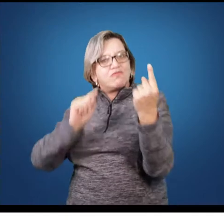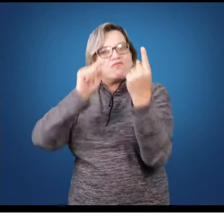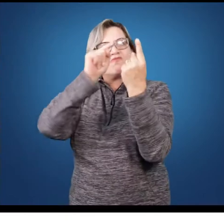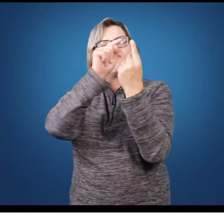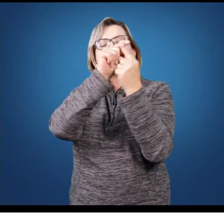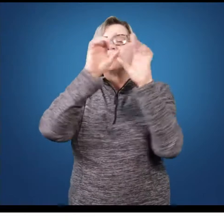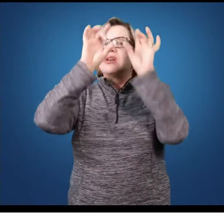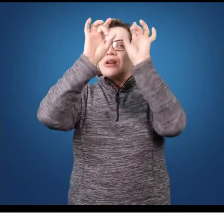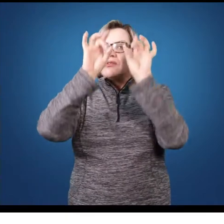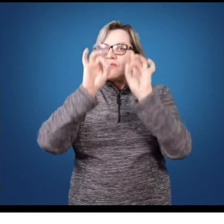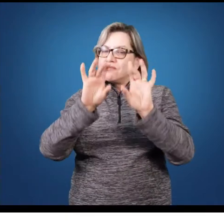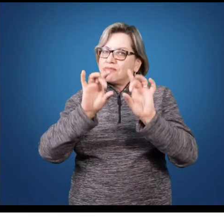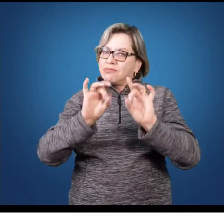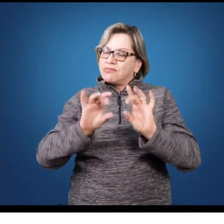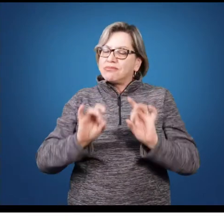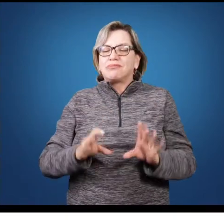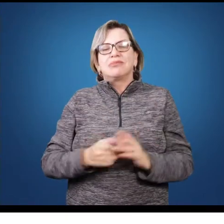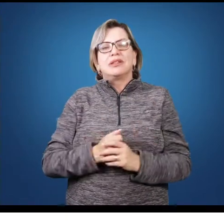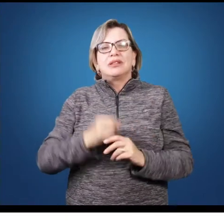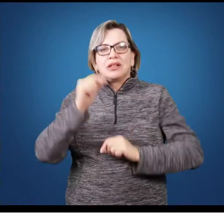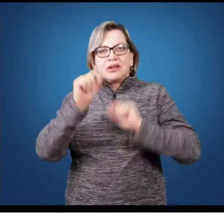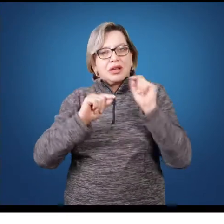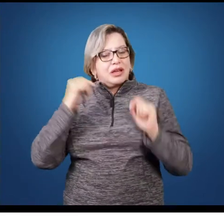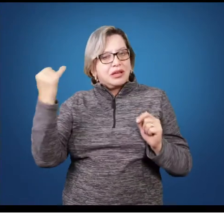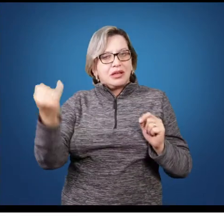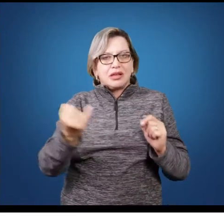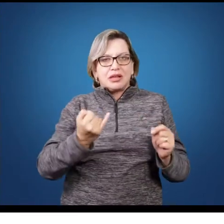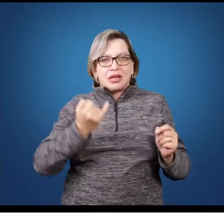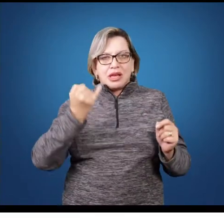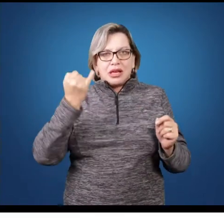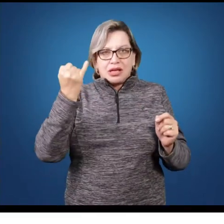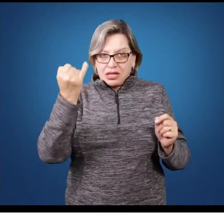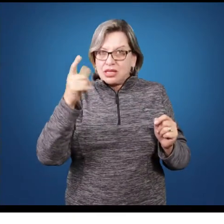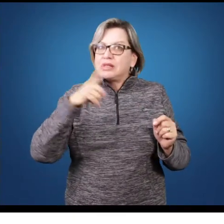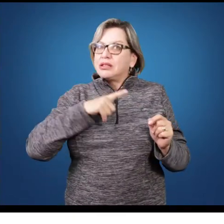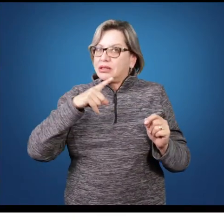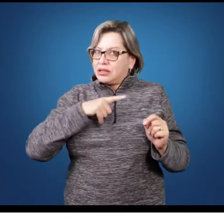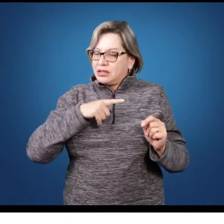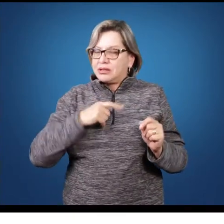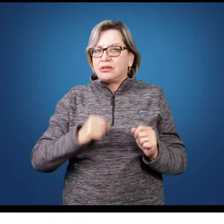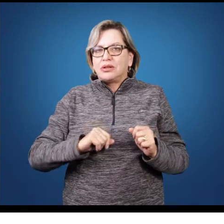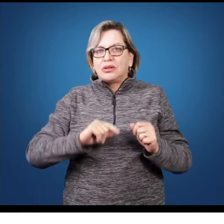específicos. Então, são aspectos importantes que devem aparecer.